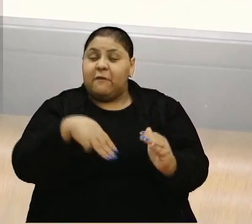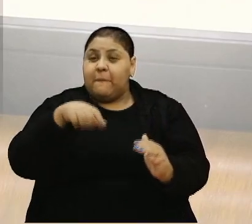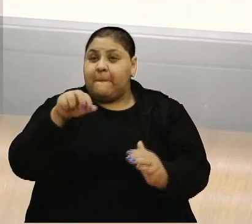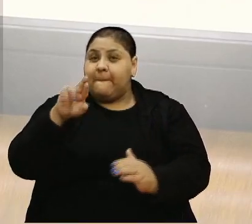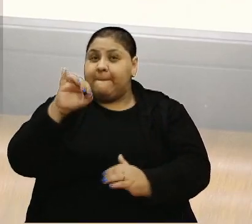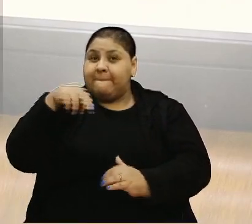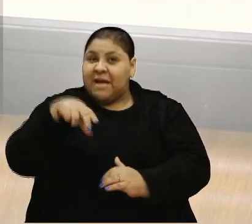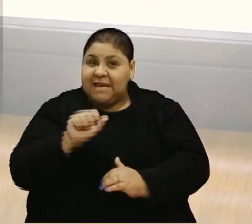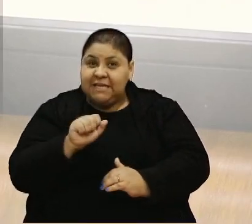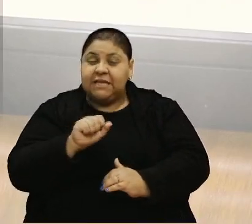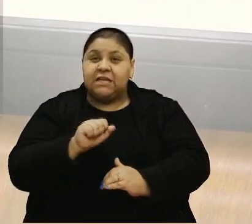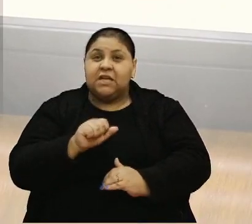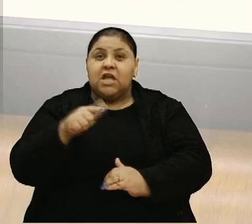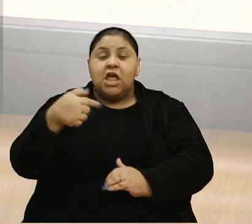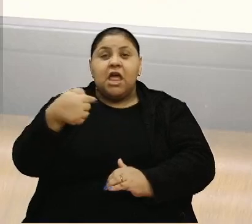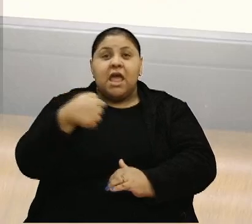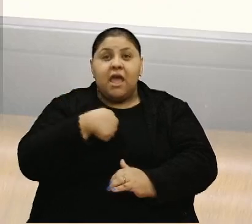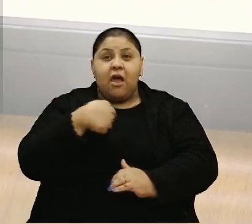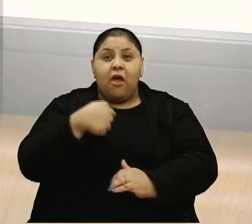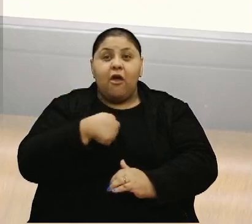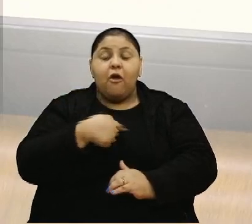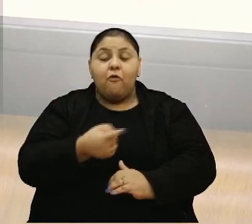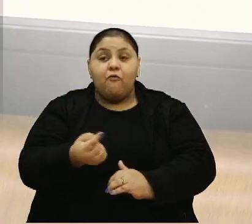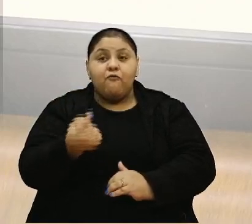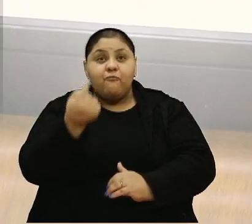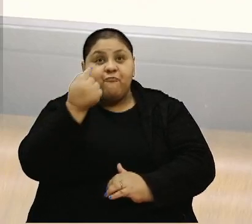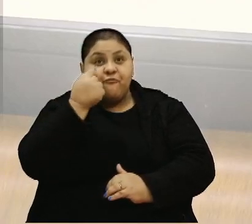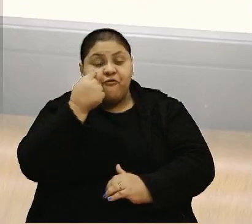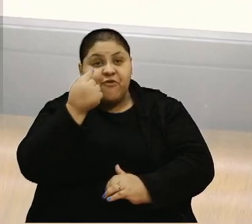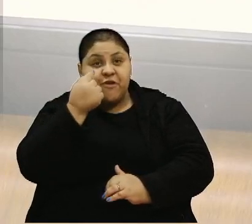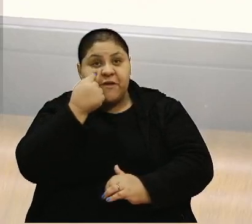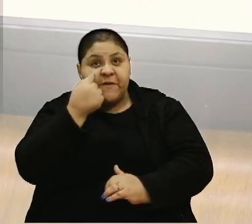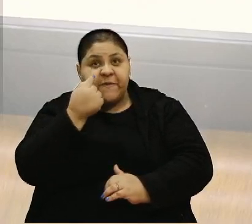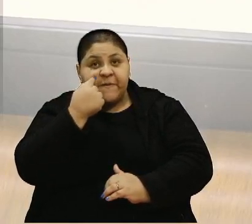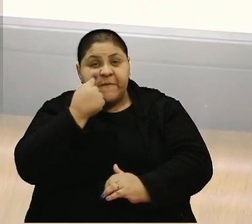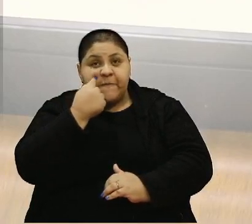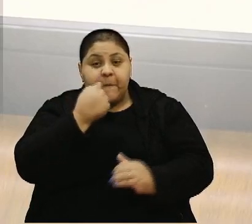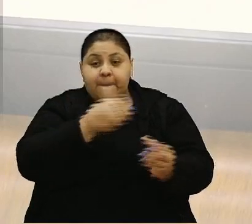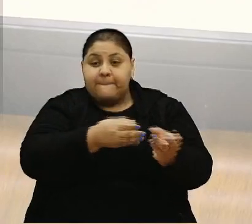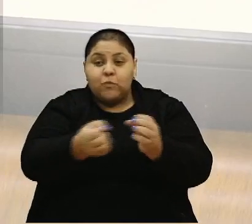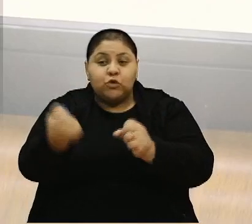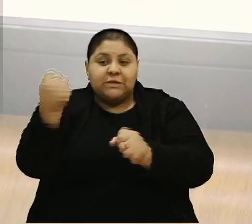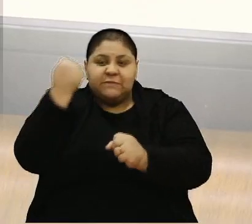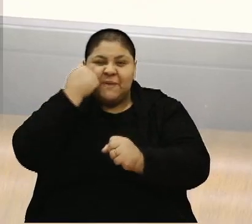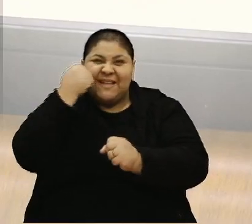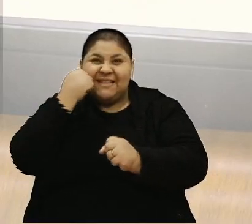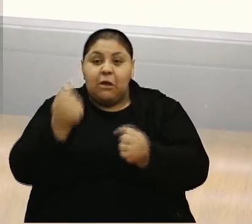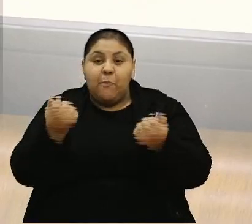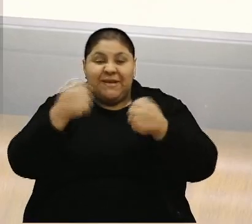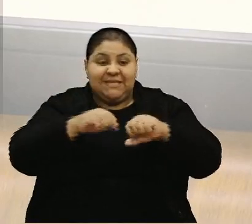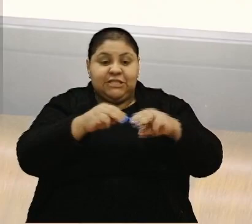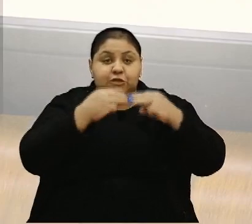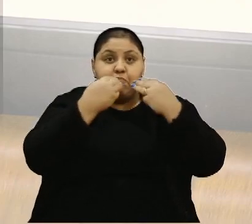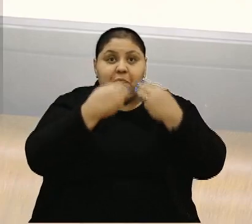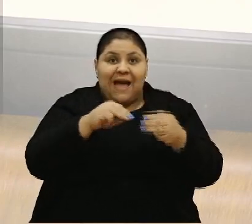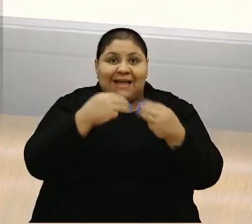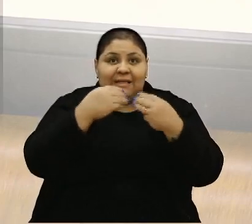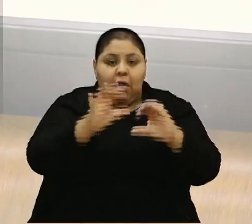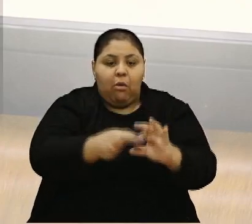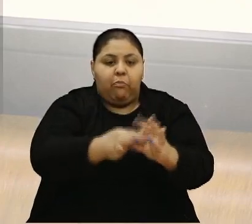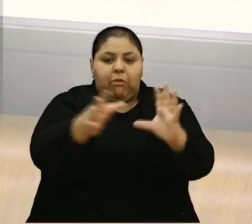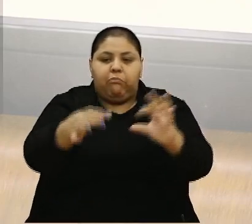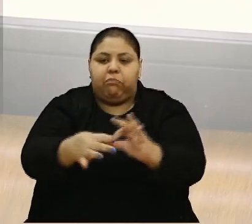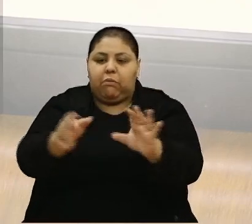moram ali. Eu estive lá pessoalmente. São muitas pedras, tem que pegar uma máquina para conseguir limpar, sabe,